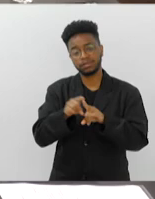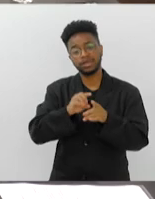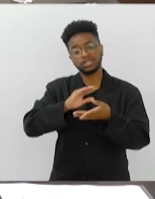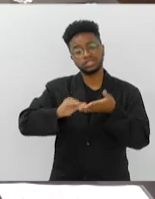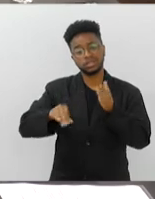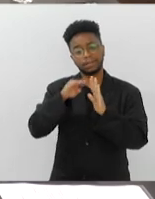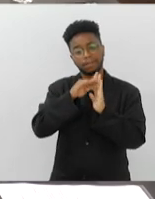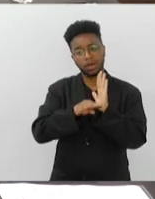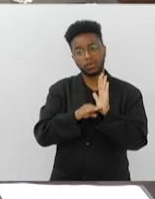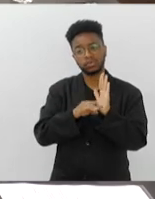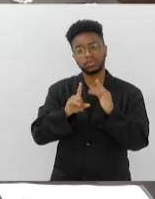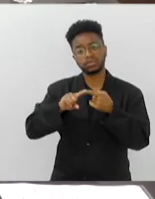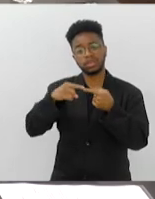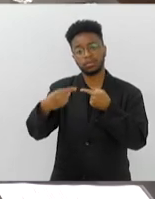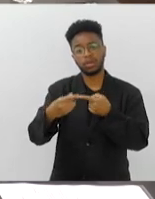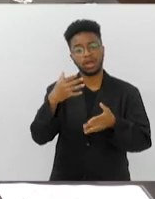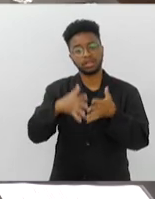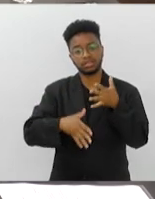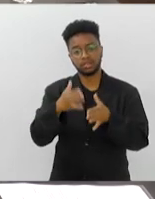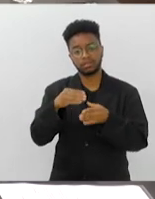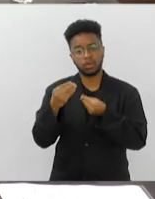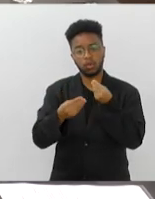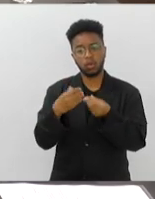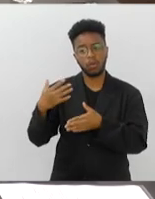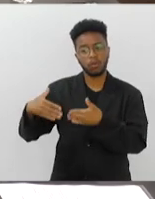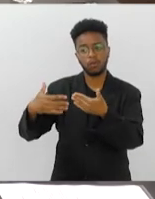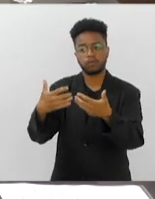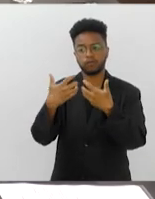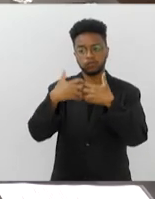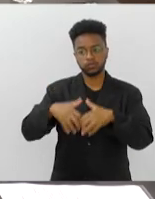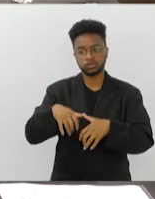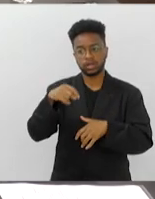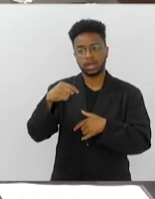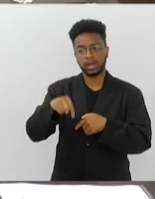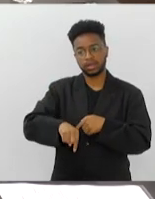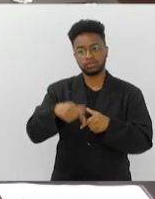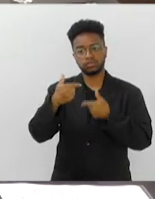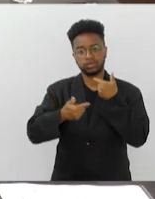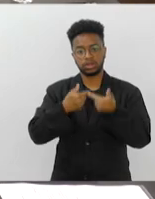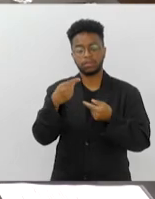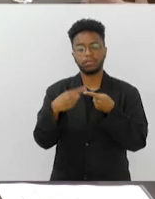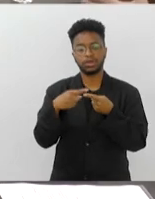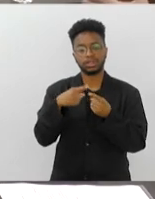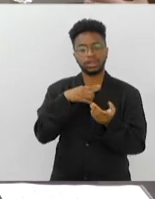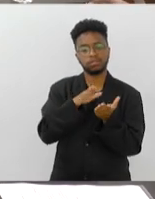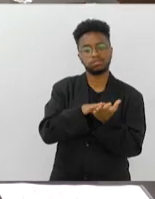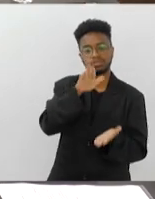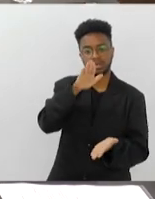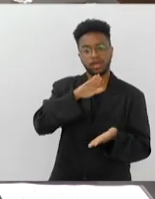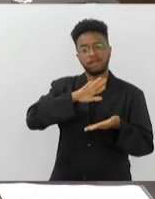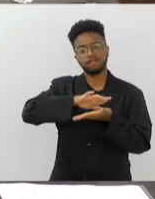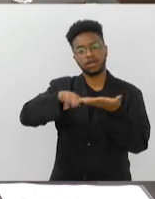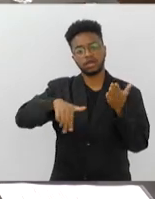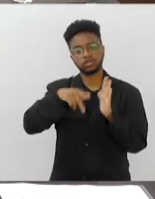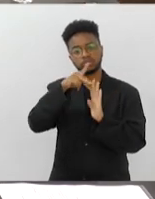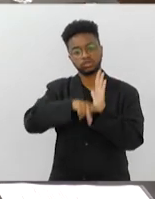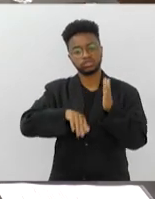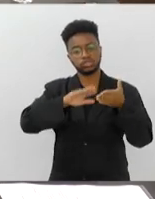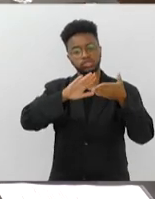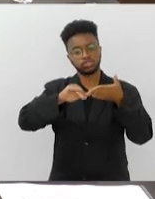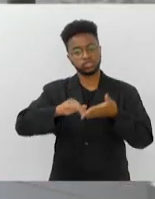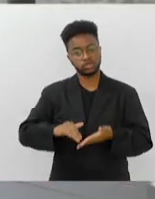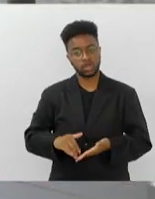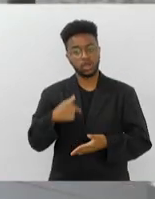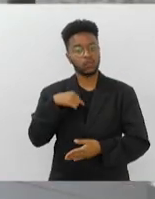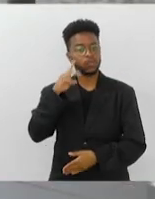a gente acaba atrapalhando o andamento dos trabalhos, porque fica um volume de projetos retirados de pauta. Eu